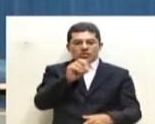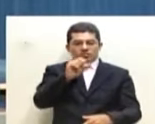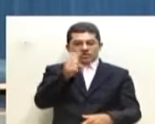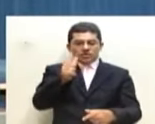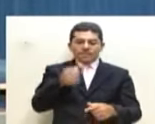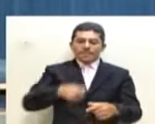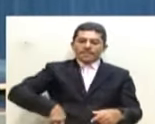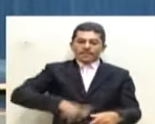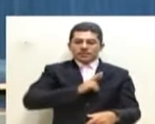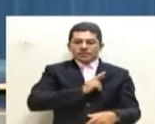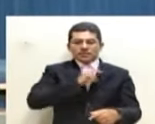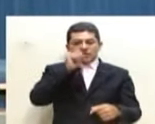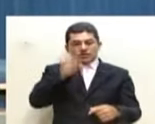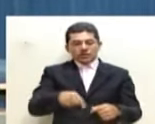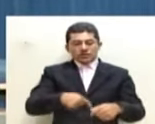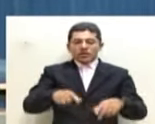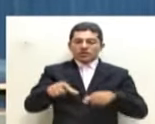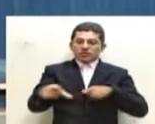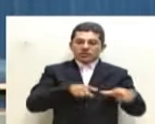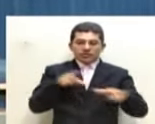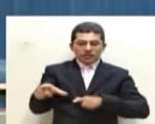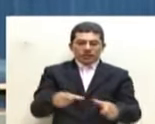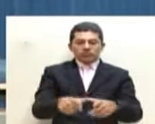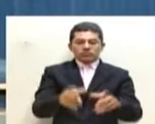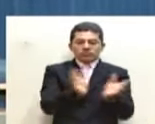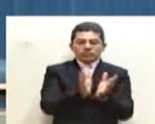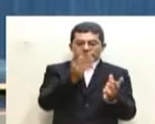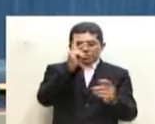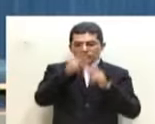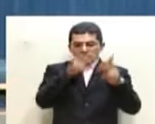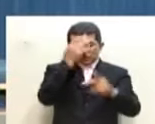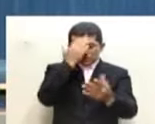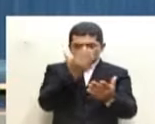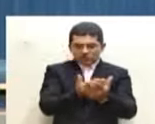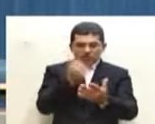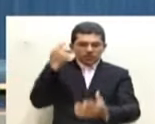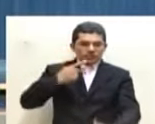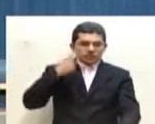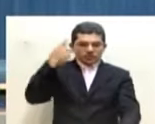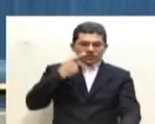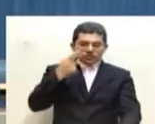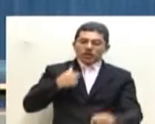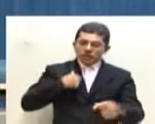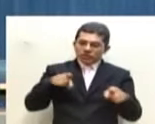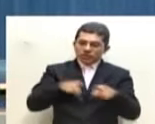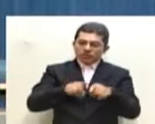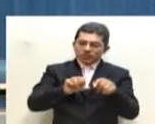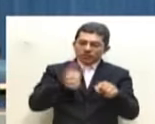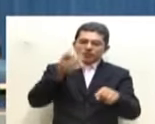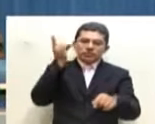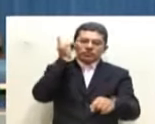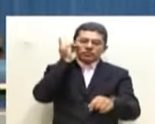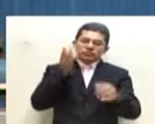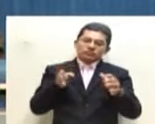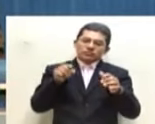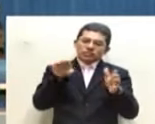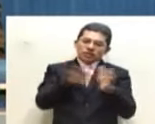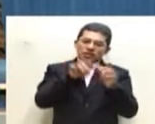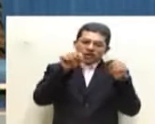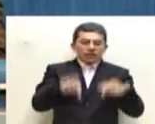mandato representa. Homens que acreditam na política como eu acredito. E desde o primeiro dia, eu